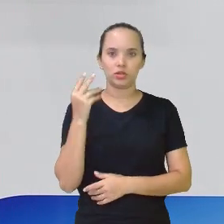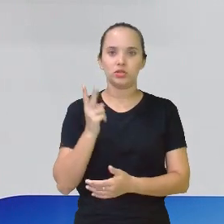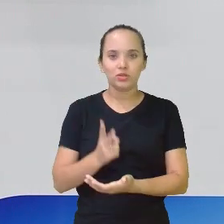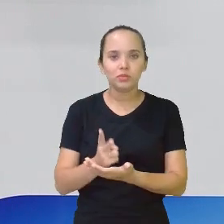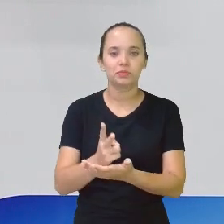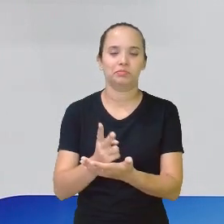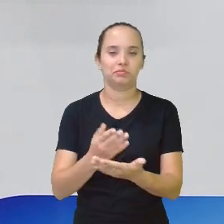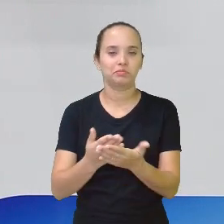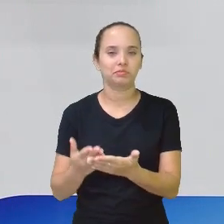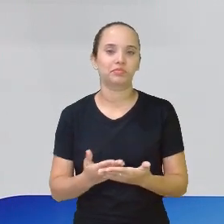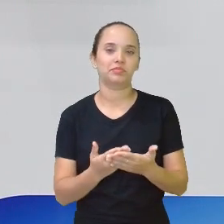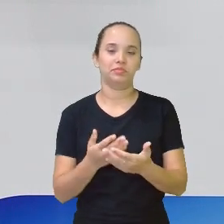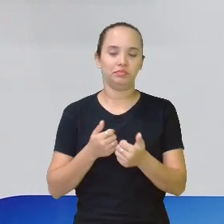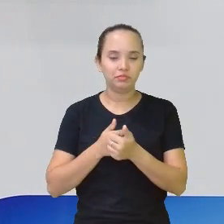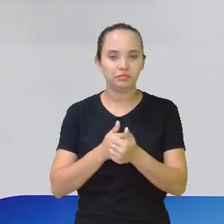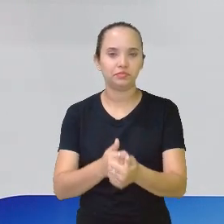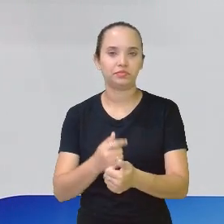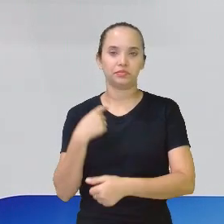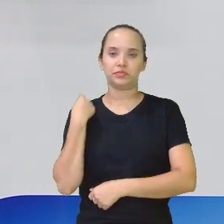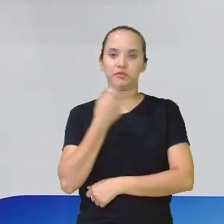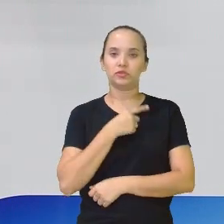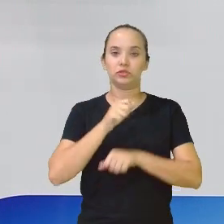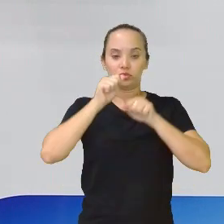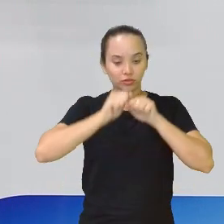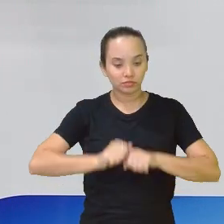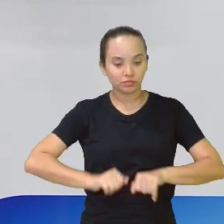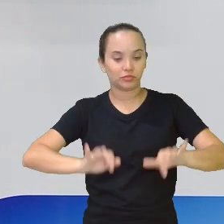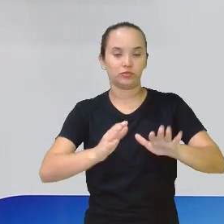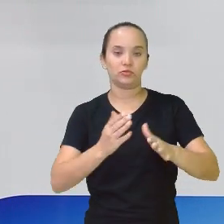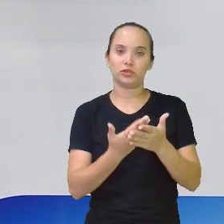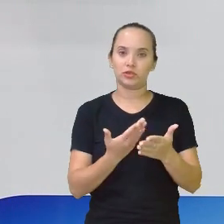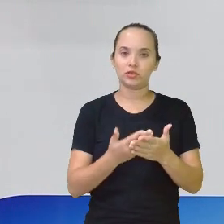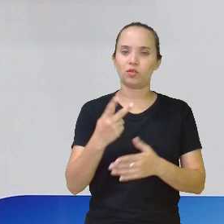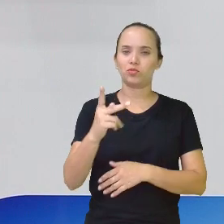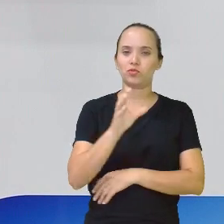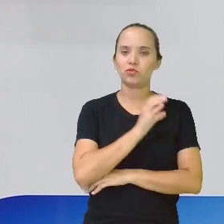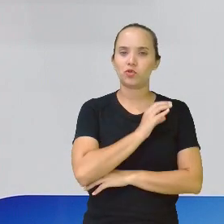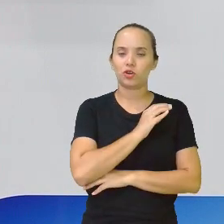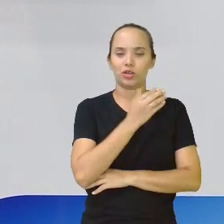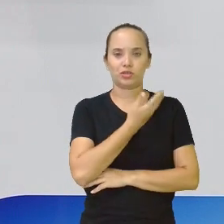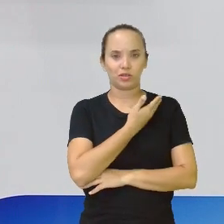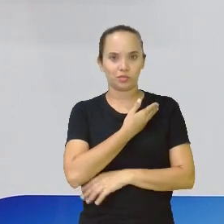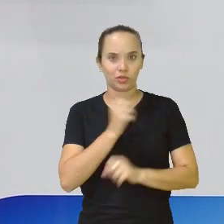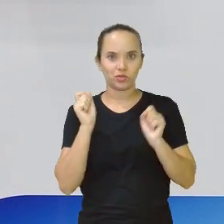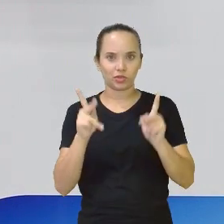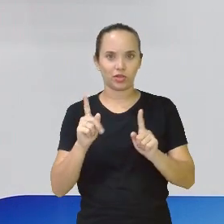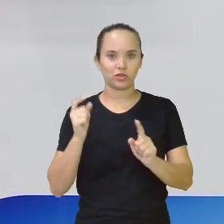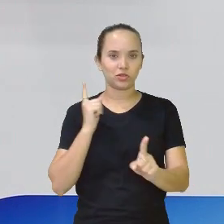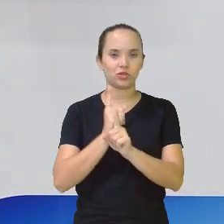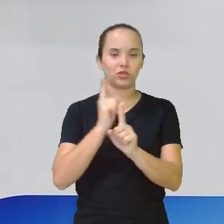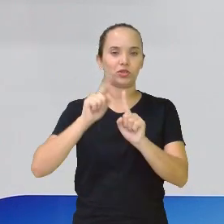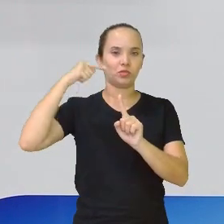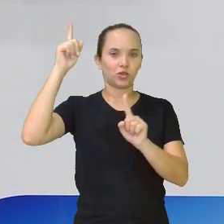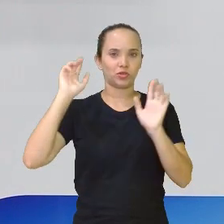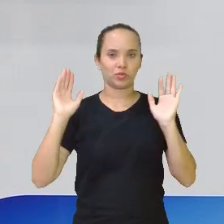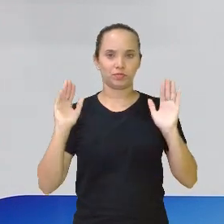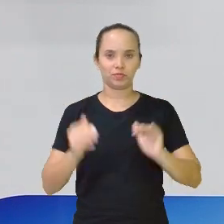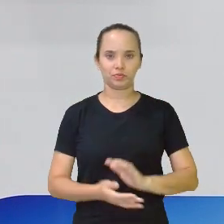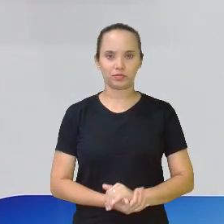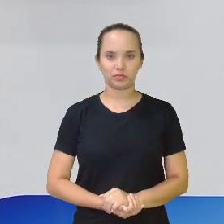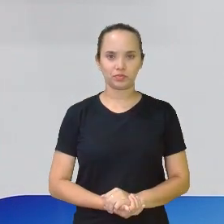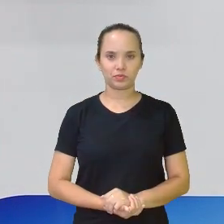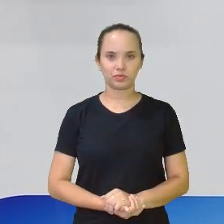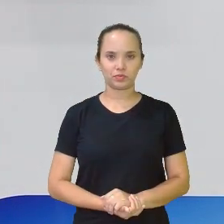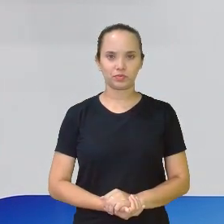continua sempre estudando, acompanhando a gente e divulgando as aulas para os teus amigos e para as tuas amigas. A gente se vê na próxima. Tchau, tchau.